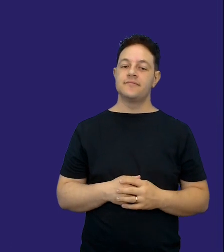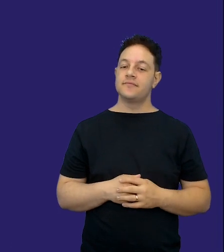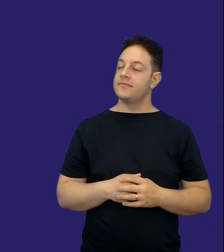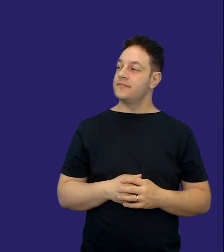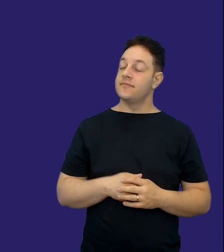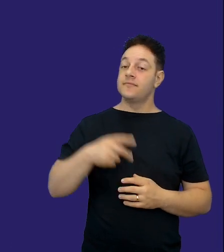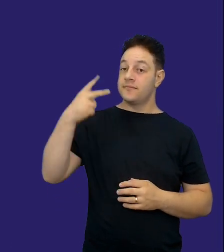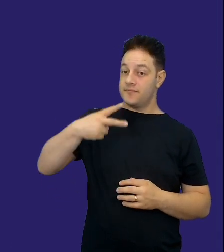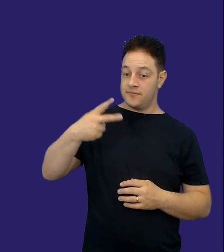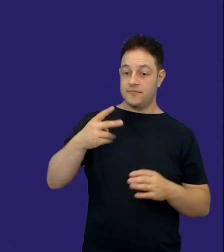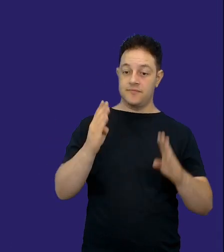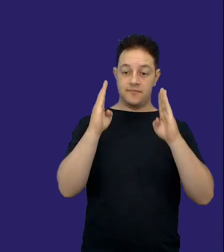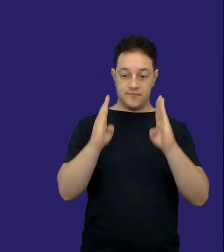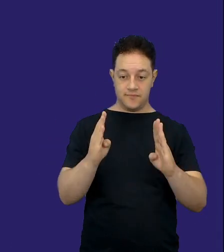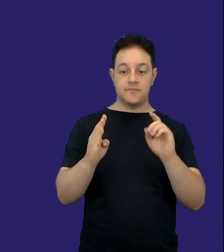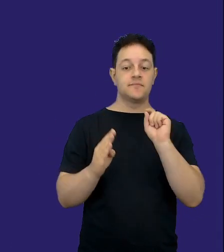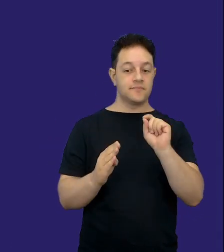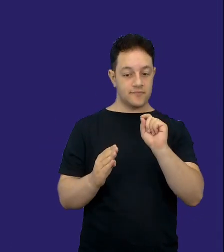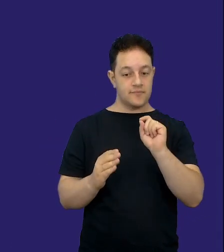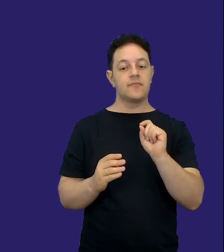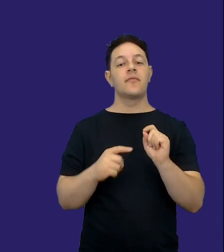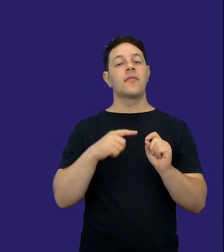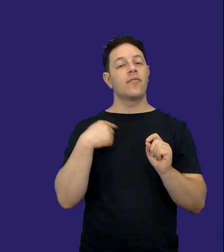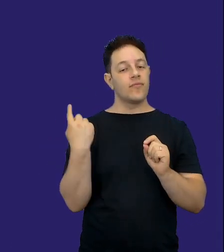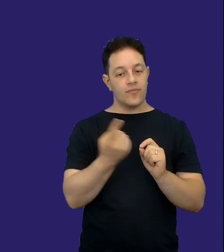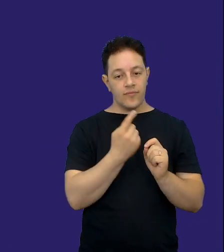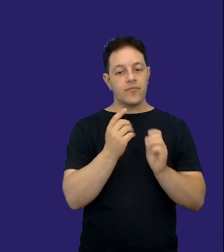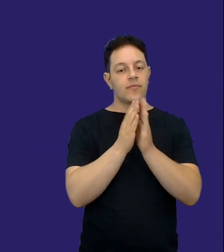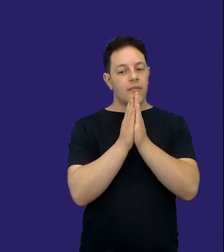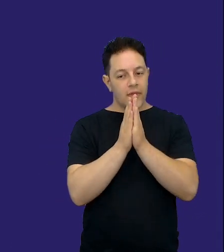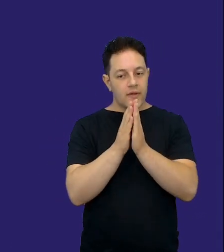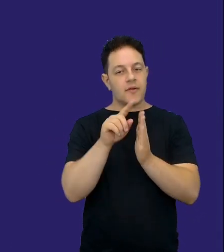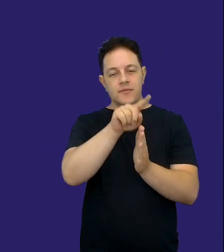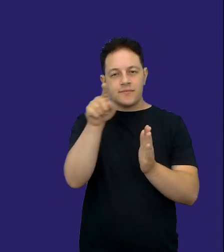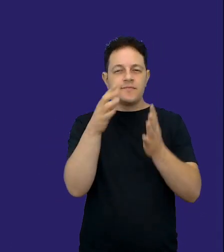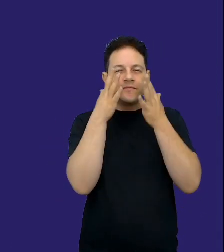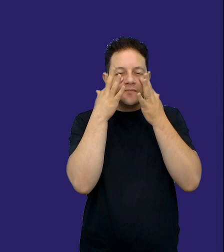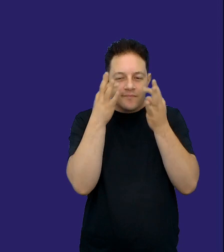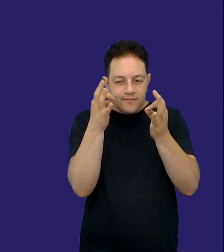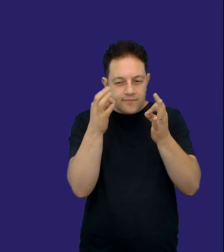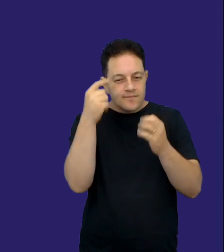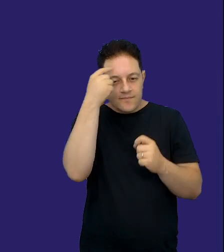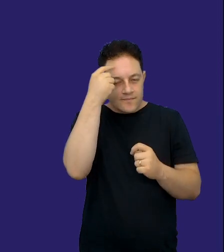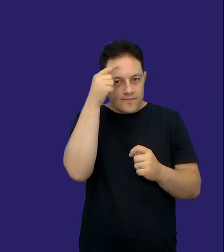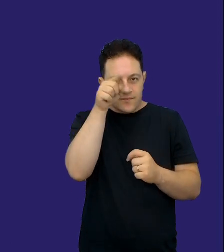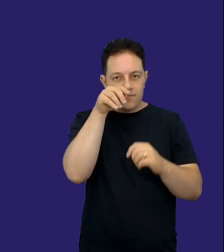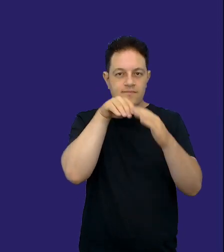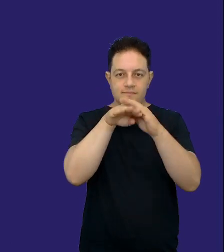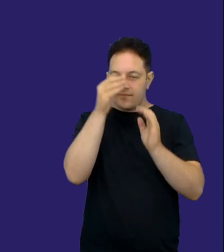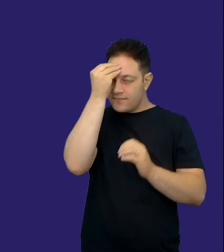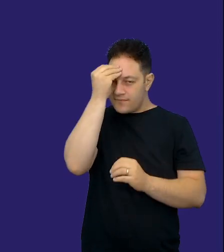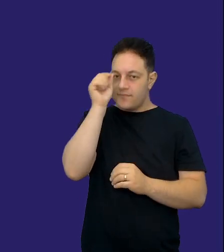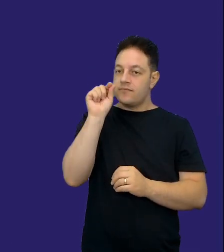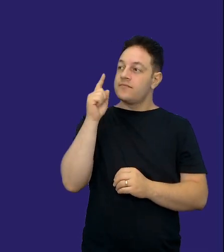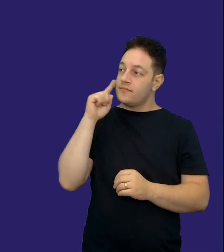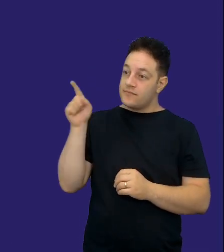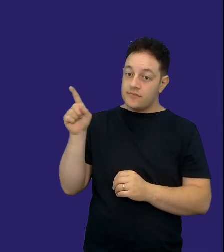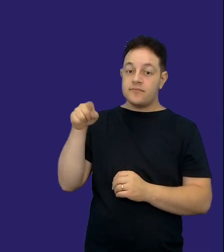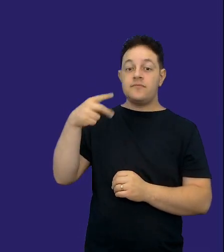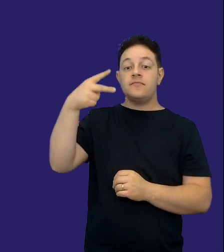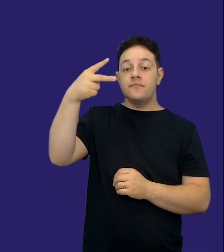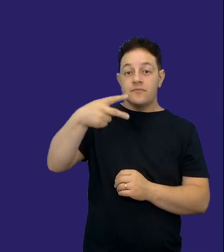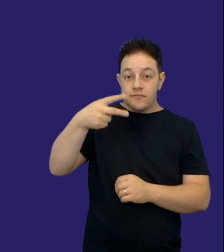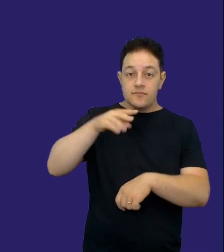segunda parte, então, eu gostaria que vocês estivessem aí bem na ideia de vocês, que nós estamos no